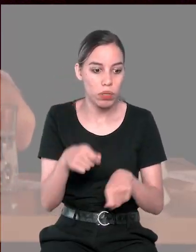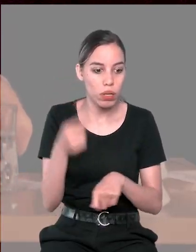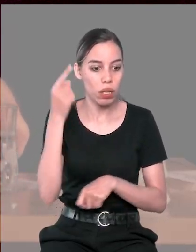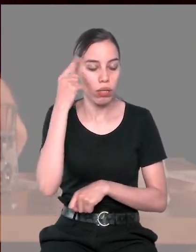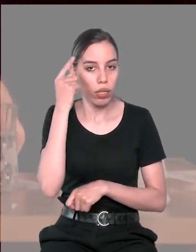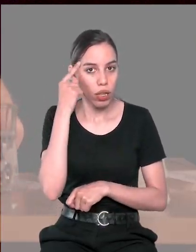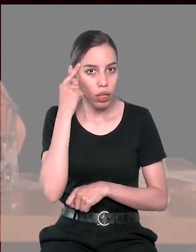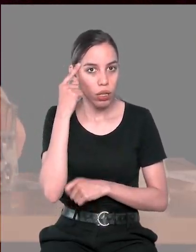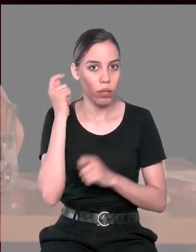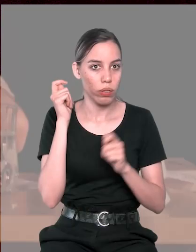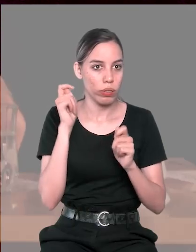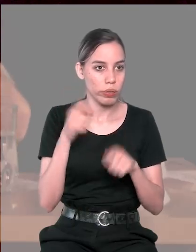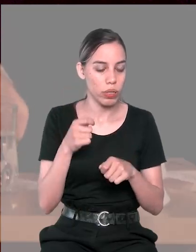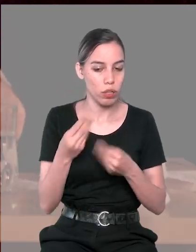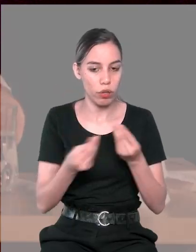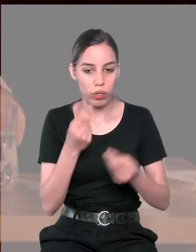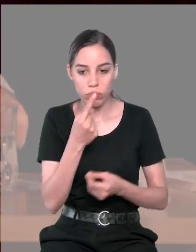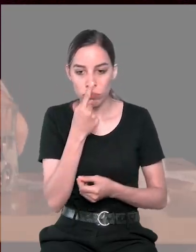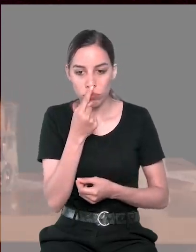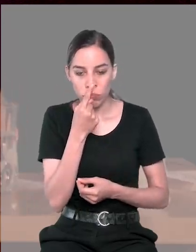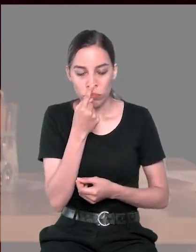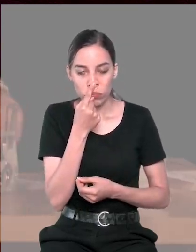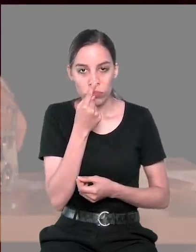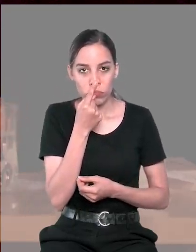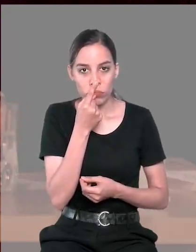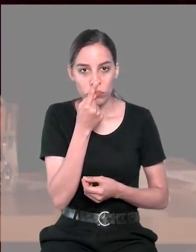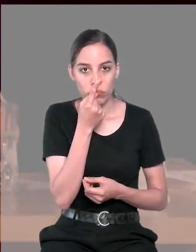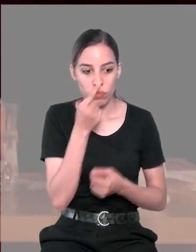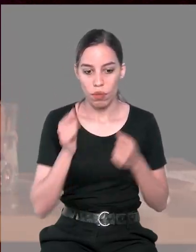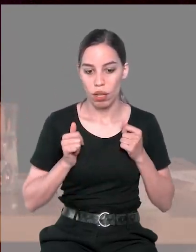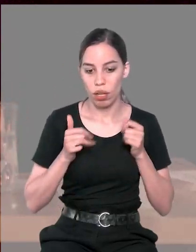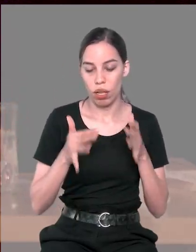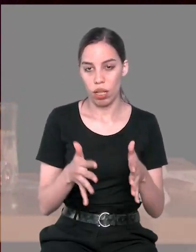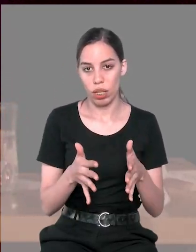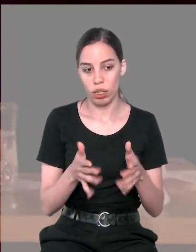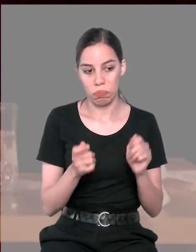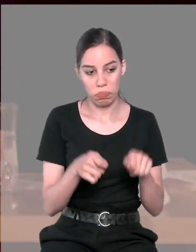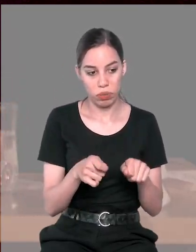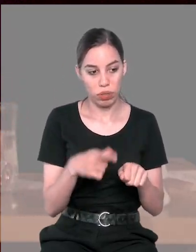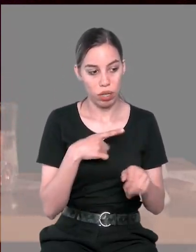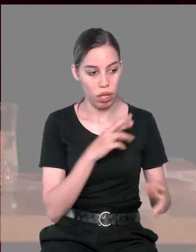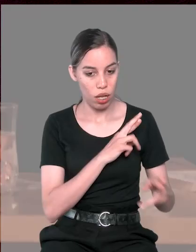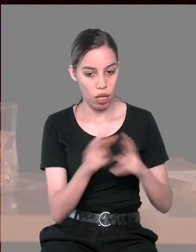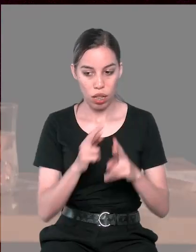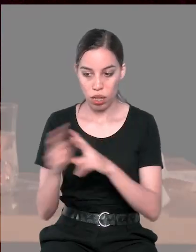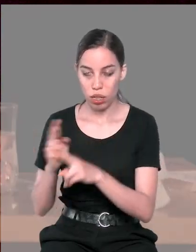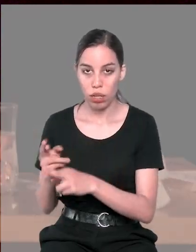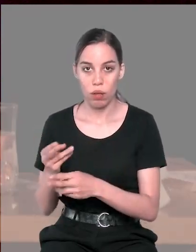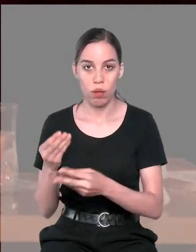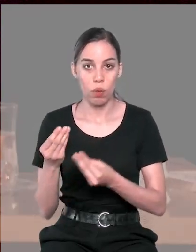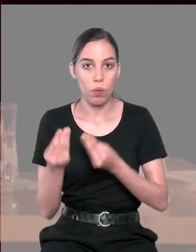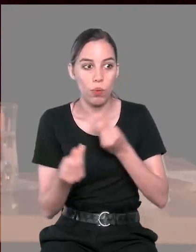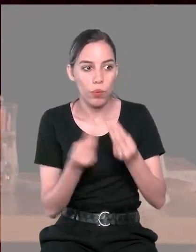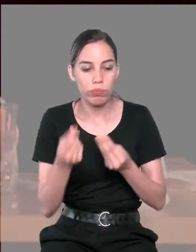possibilidades de pensamento e as dinâmicas afetivas dos atos consigam achar dinâmicas importantes de relação entre elas.